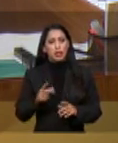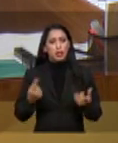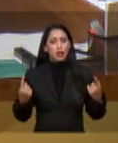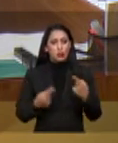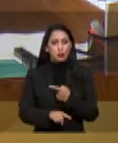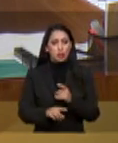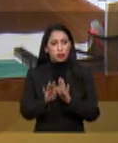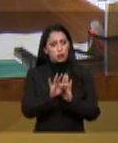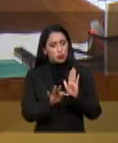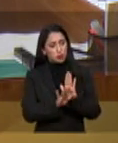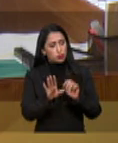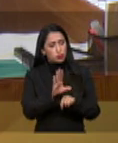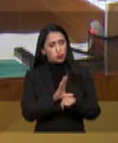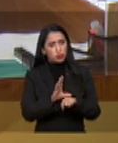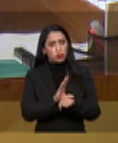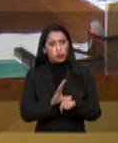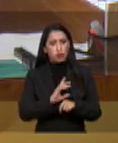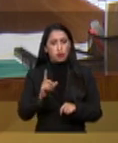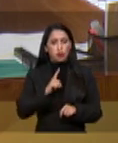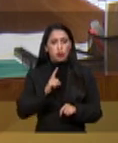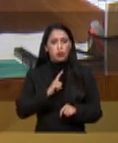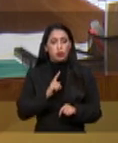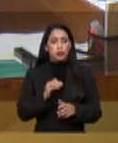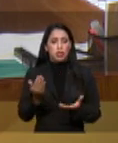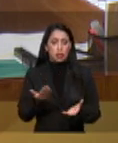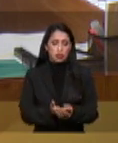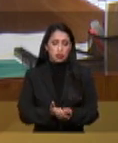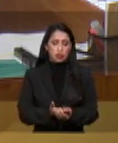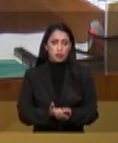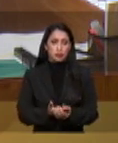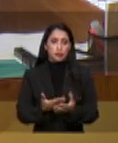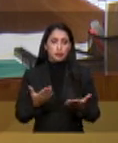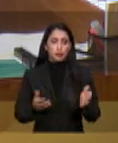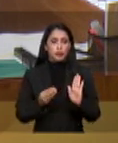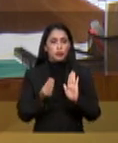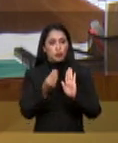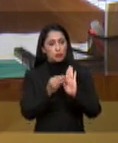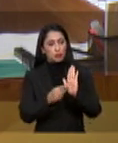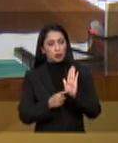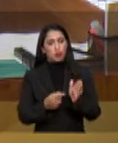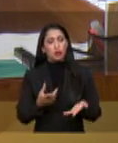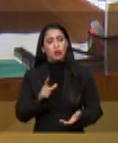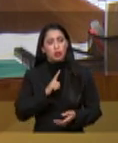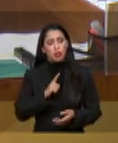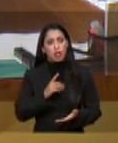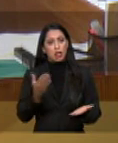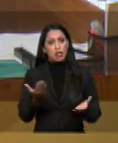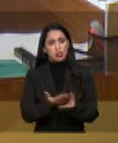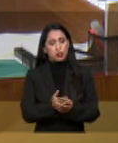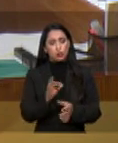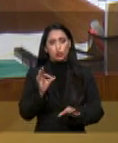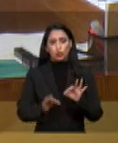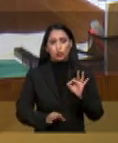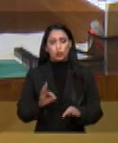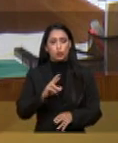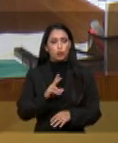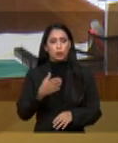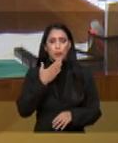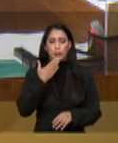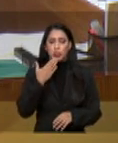contrariedade ao texto constitucional como aventada na presente ação. Pelo exposto, senhor presidente, conheço da ação, mas julgo improcedentes os pedidos